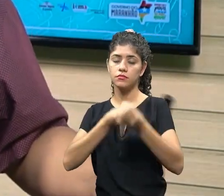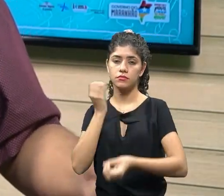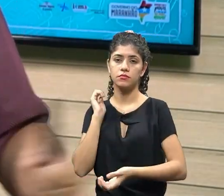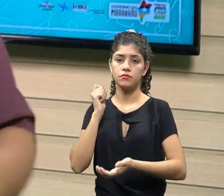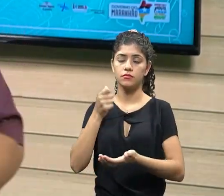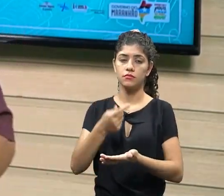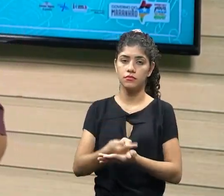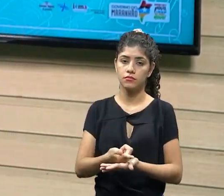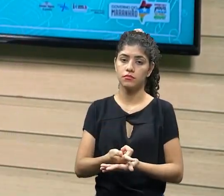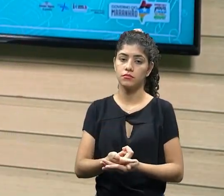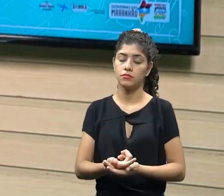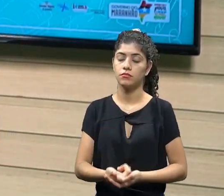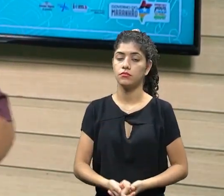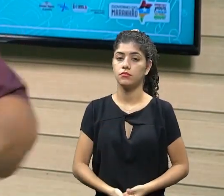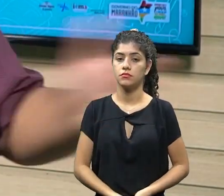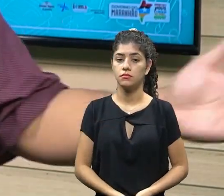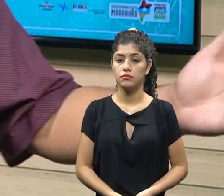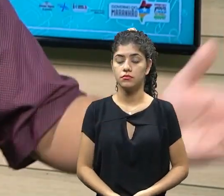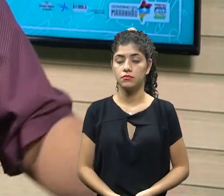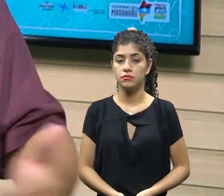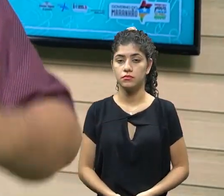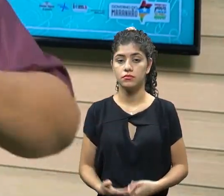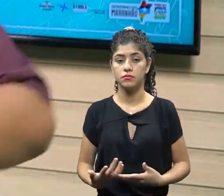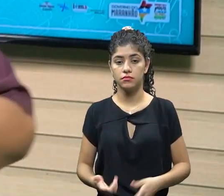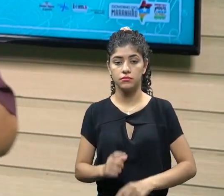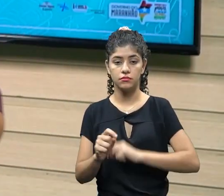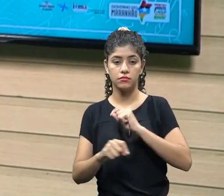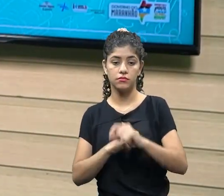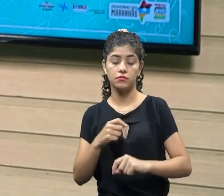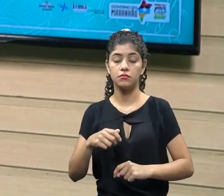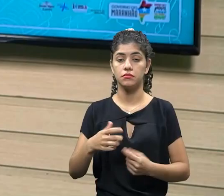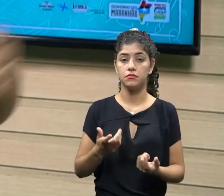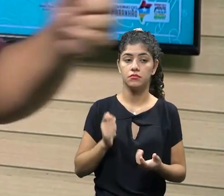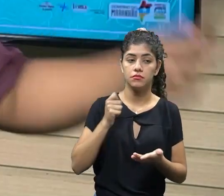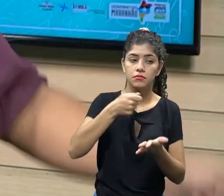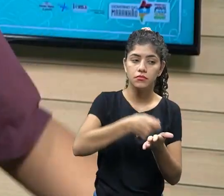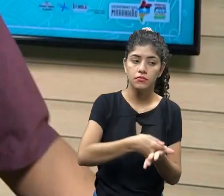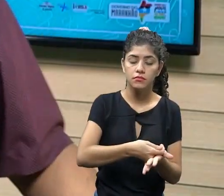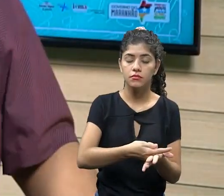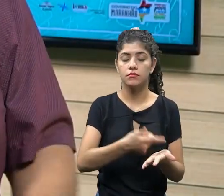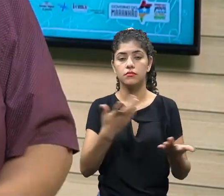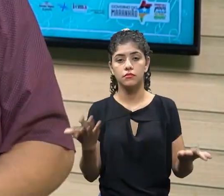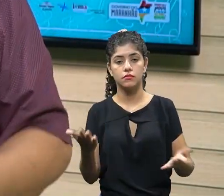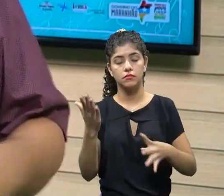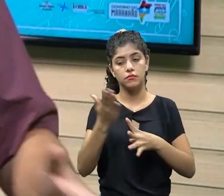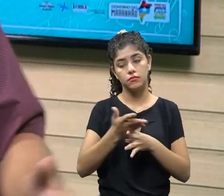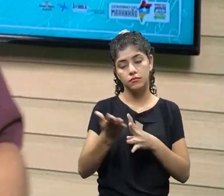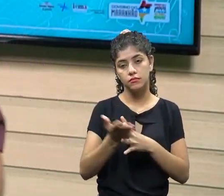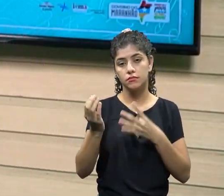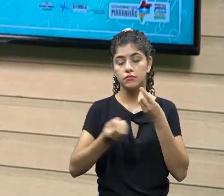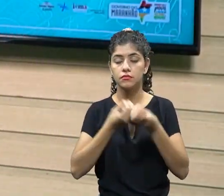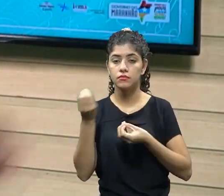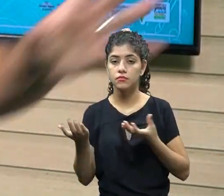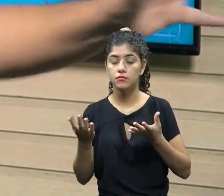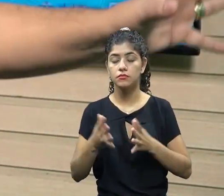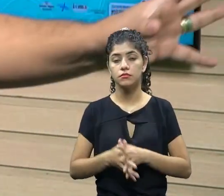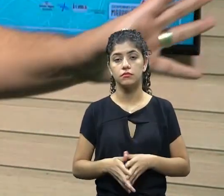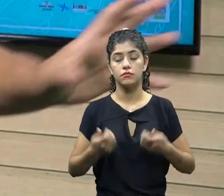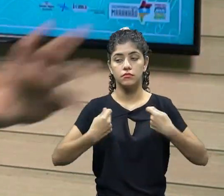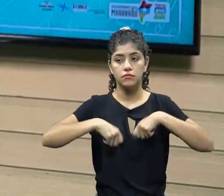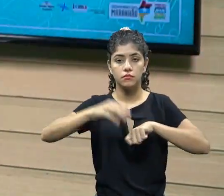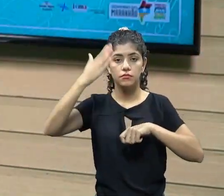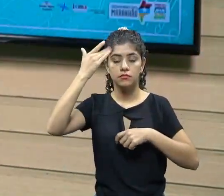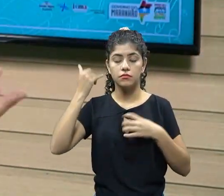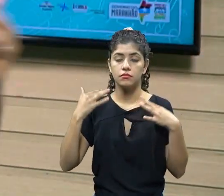esse produto, se vai ser à vista, se vai ser a prazo, como vai ser pago. Então, preciso saber tudo isso aí com relação